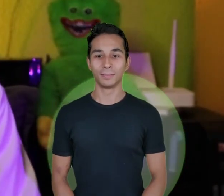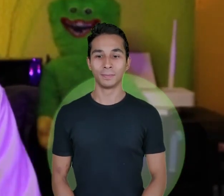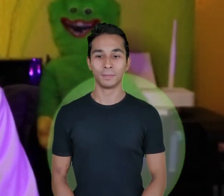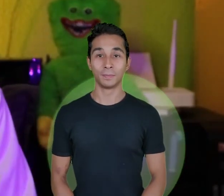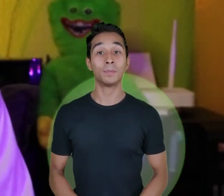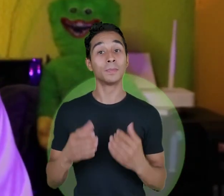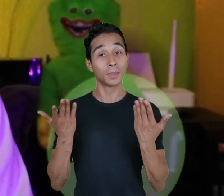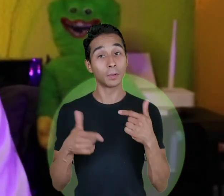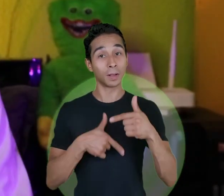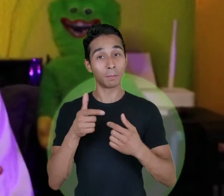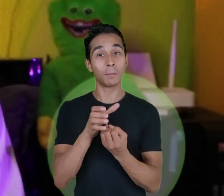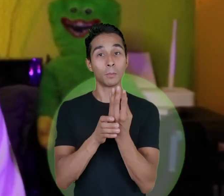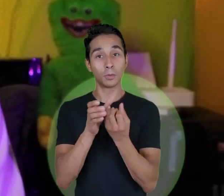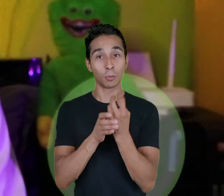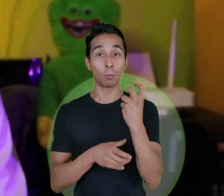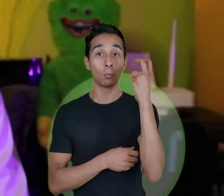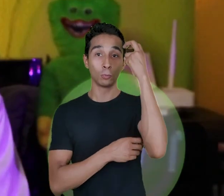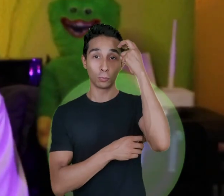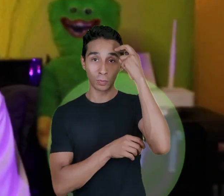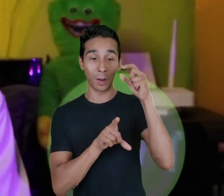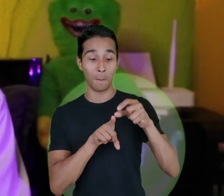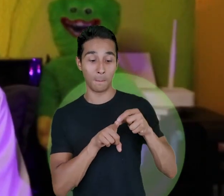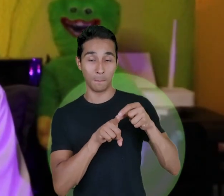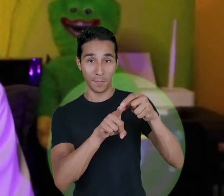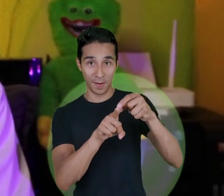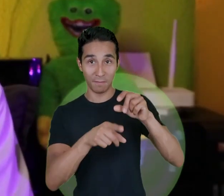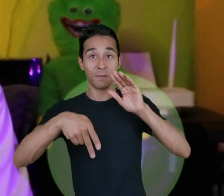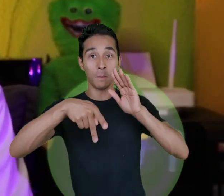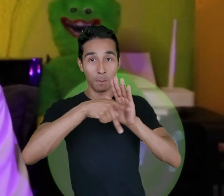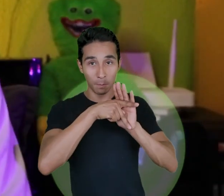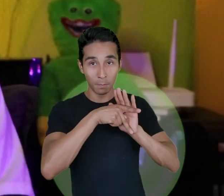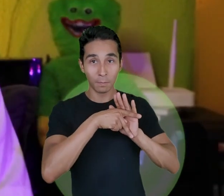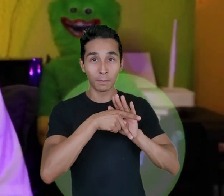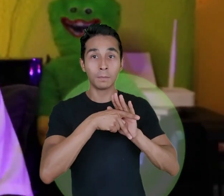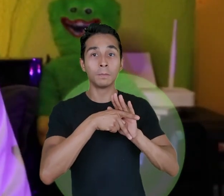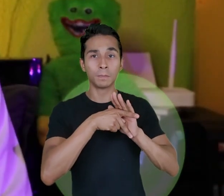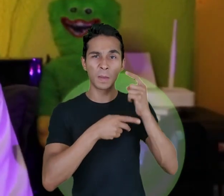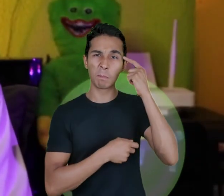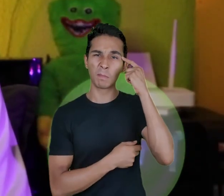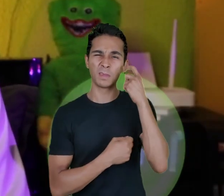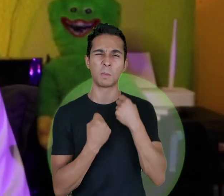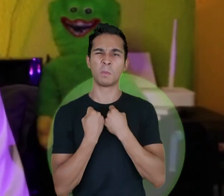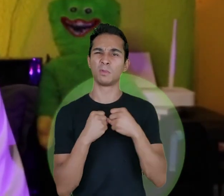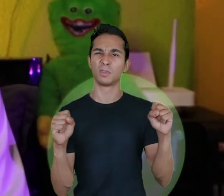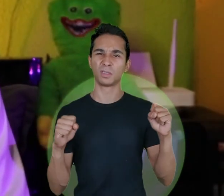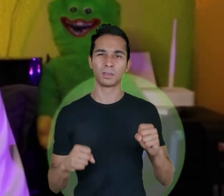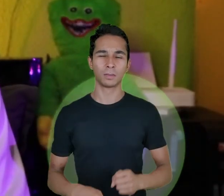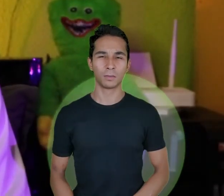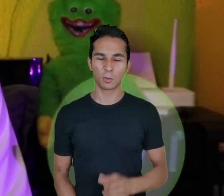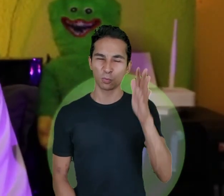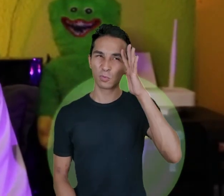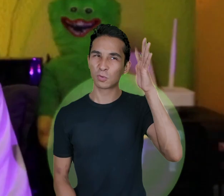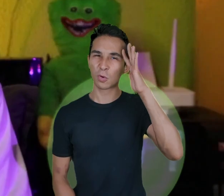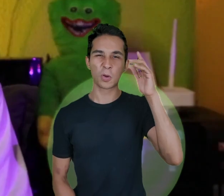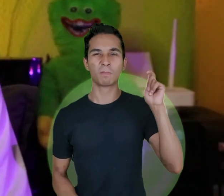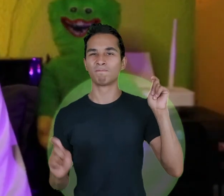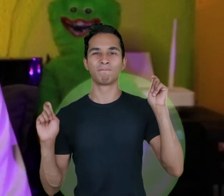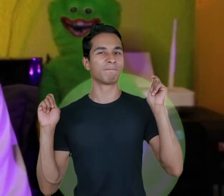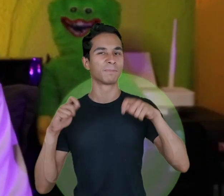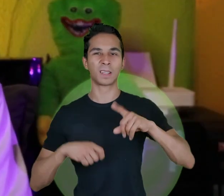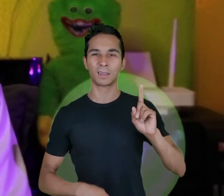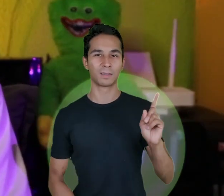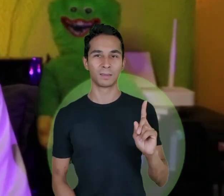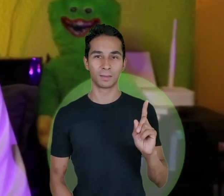produção cultural, principalmente periférica, né? A gente pensa que muitas vezes não é possível realizar o nosso sonho, né? Eu me vi assim